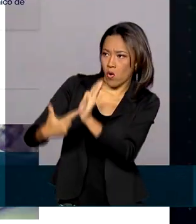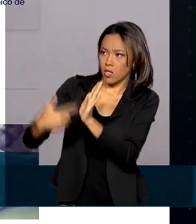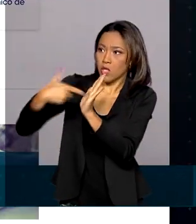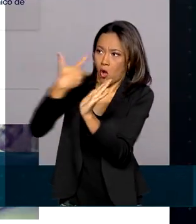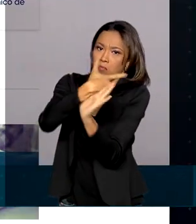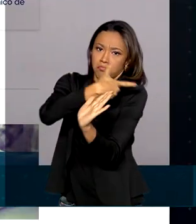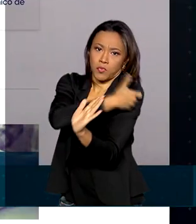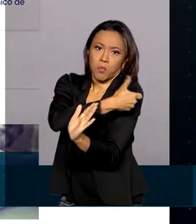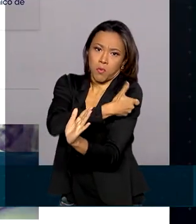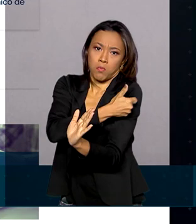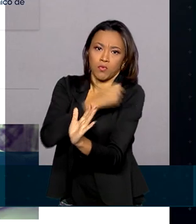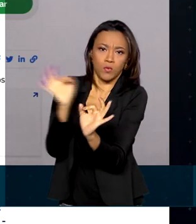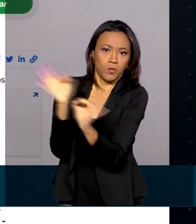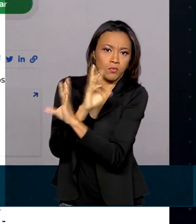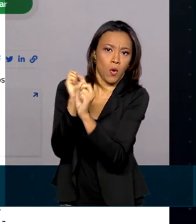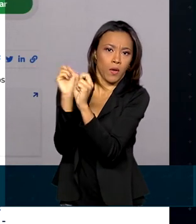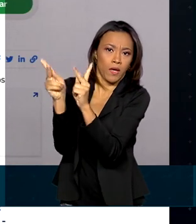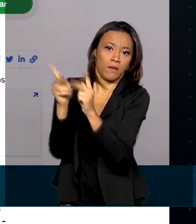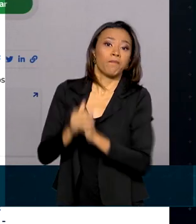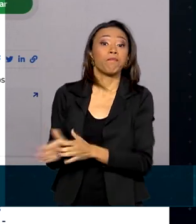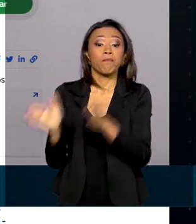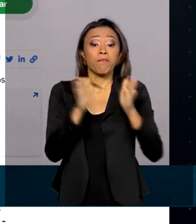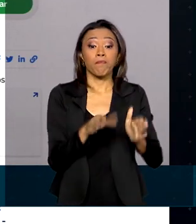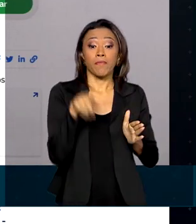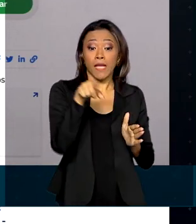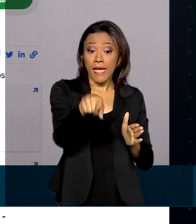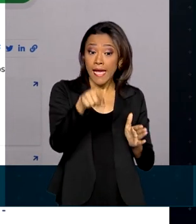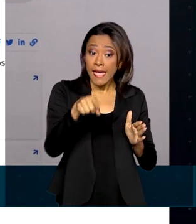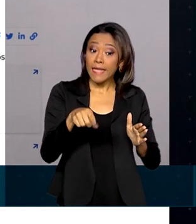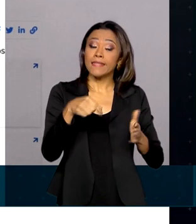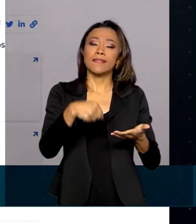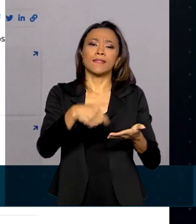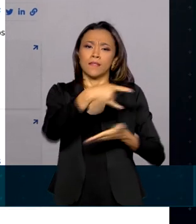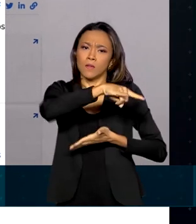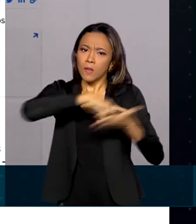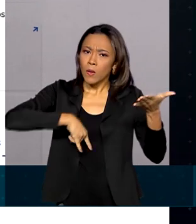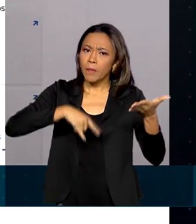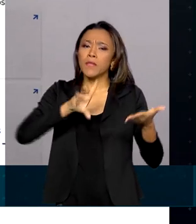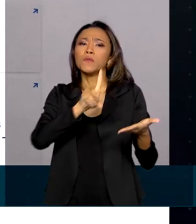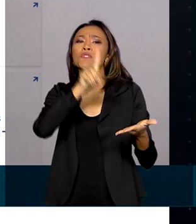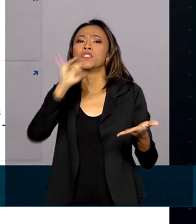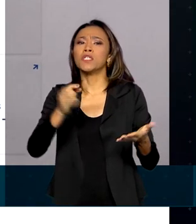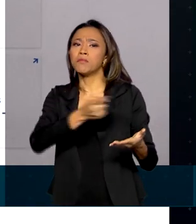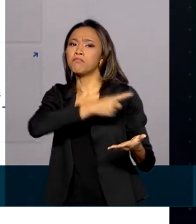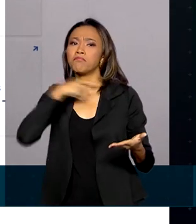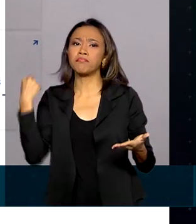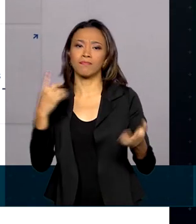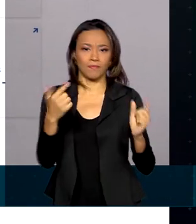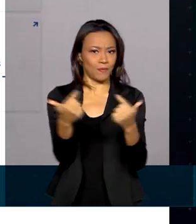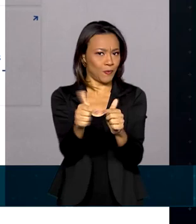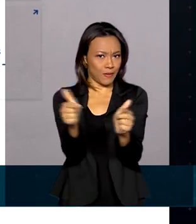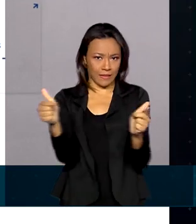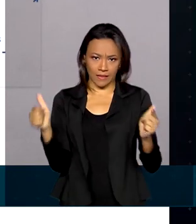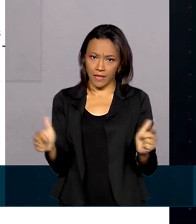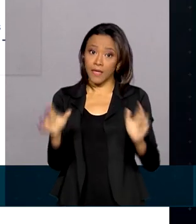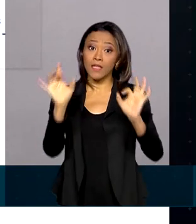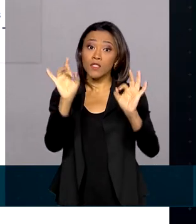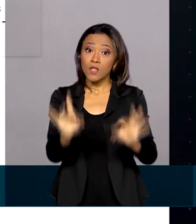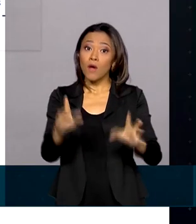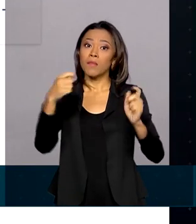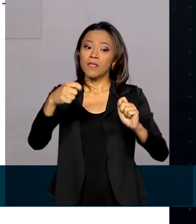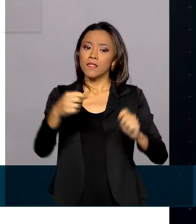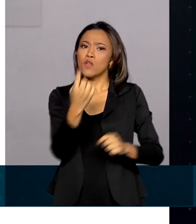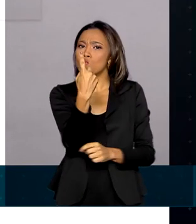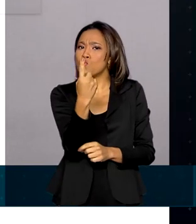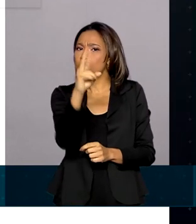suficiente o certificado internacional de vacinação digital não tem data de validade e só precisa ser tirado